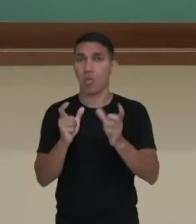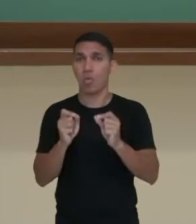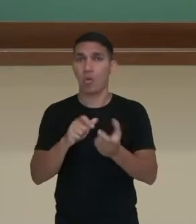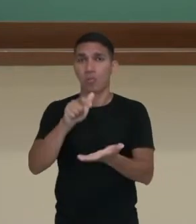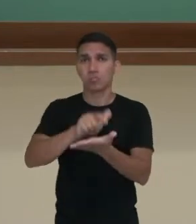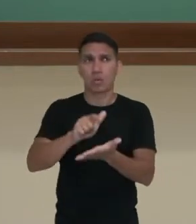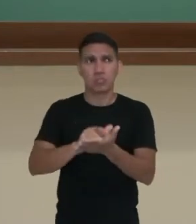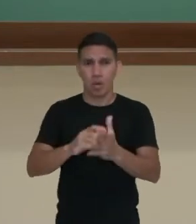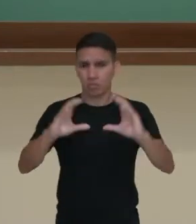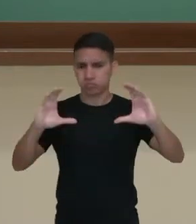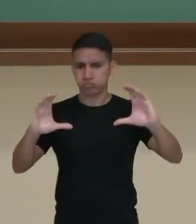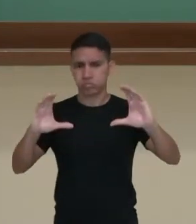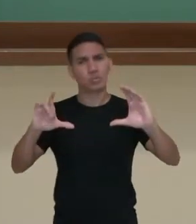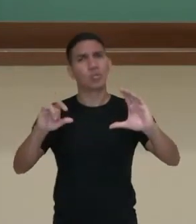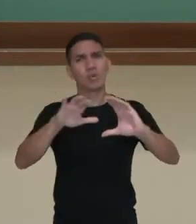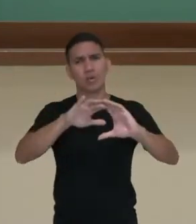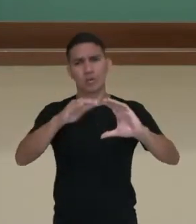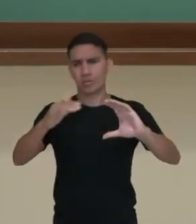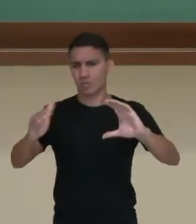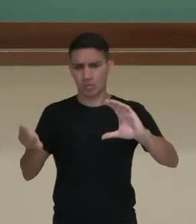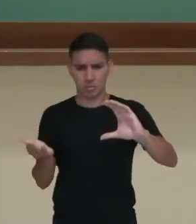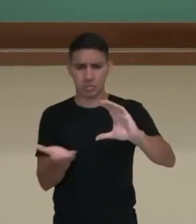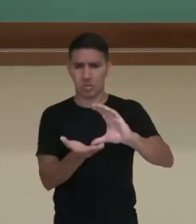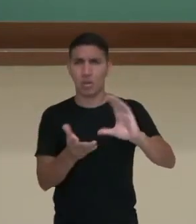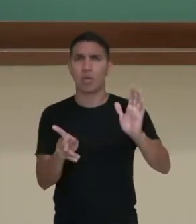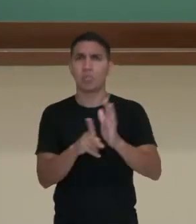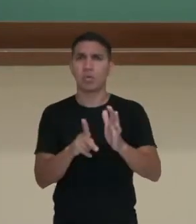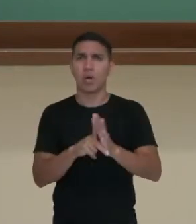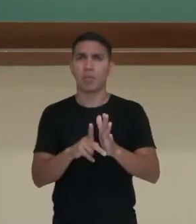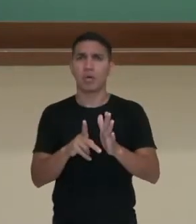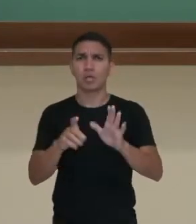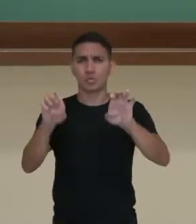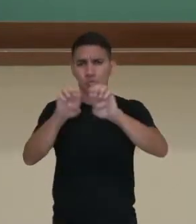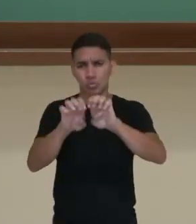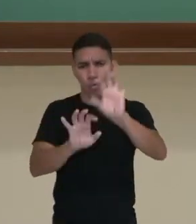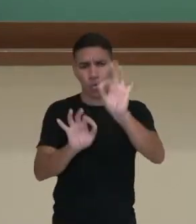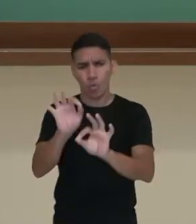né? Ele é uma estrutura de papelão